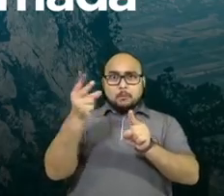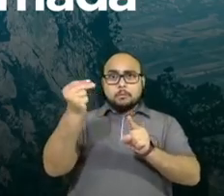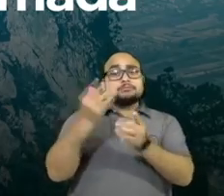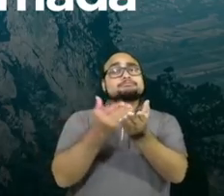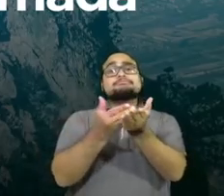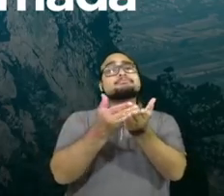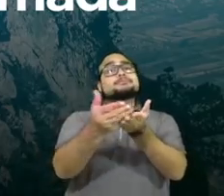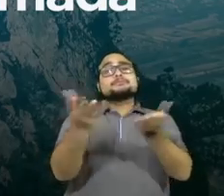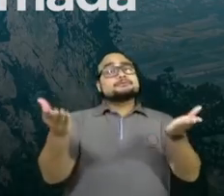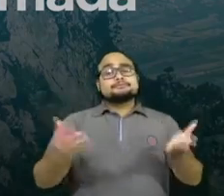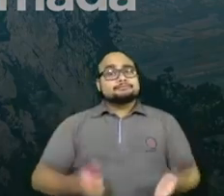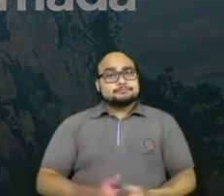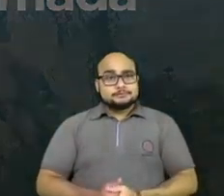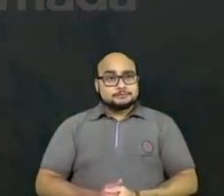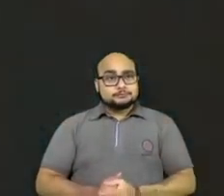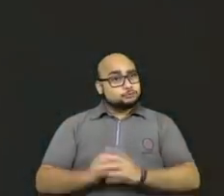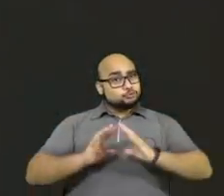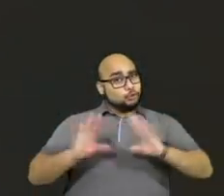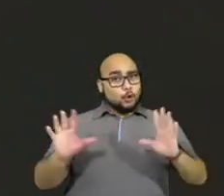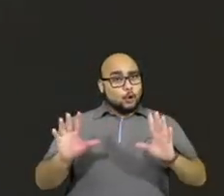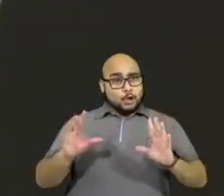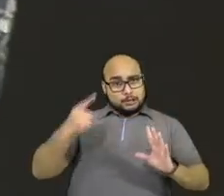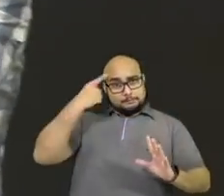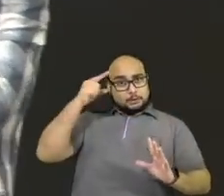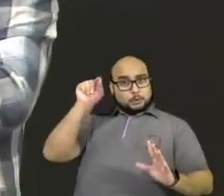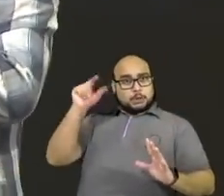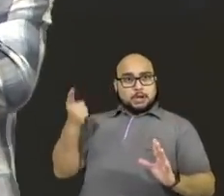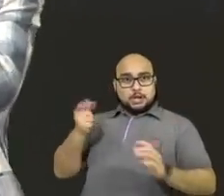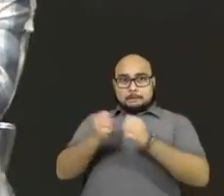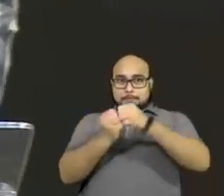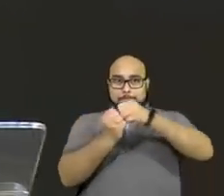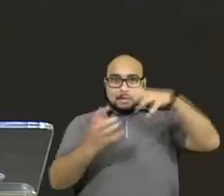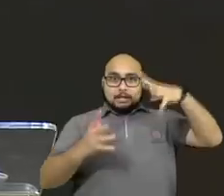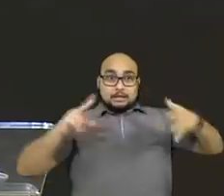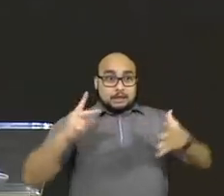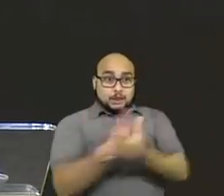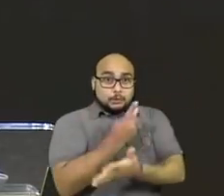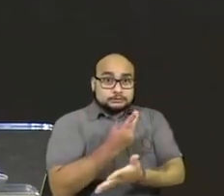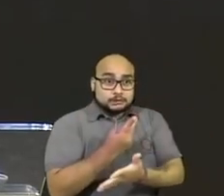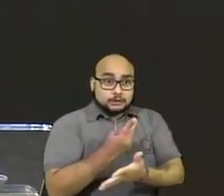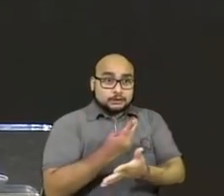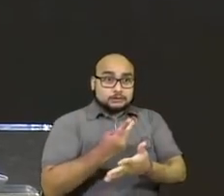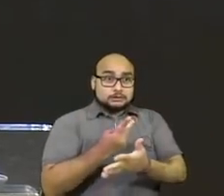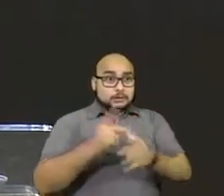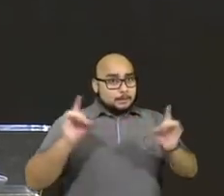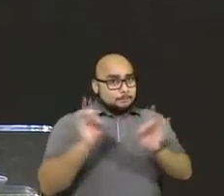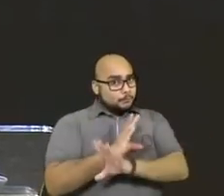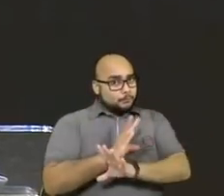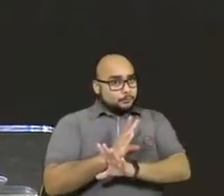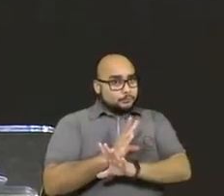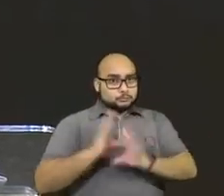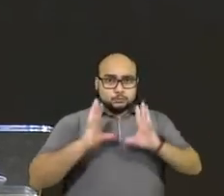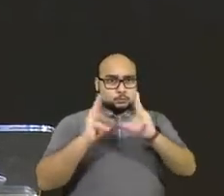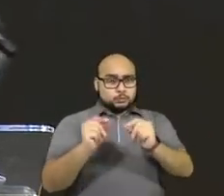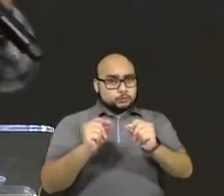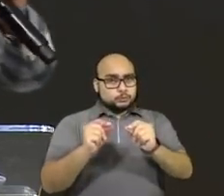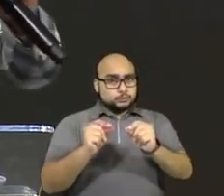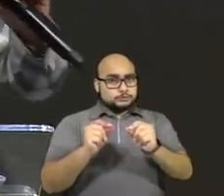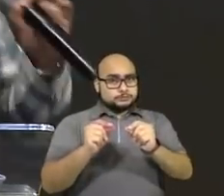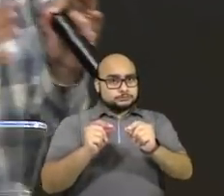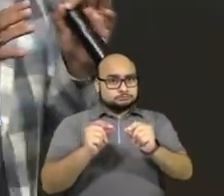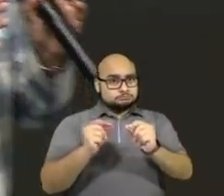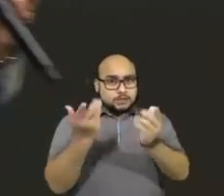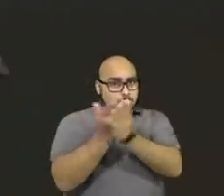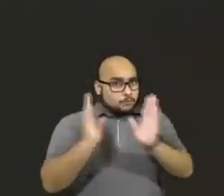de vitórias. Você pensa que o milagre que aconteceu é tudo que Deus tem para você? Você pensa que